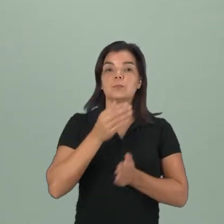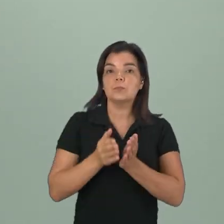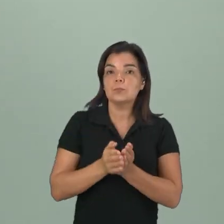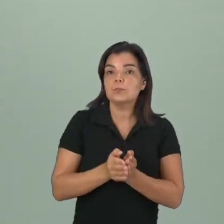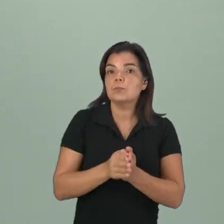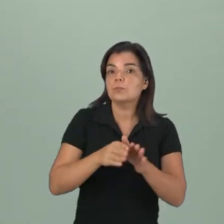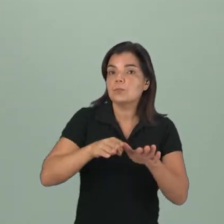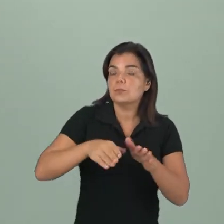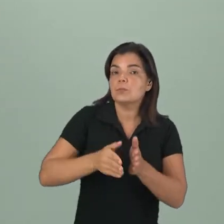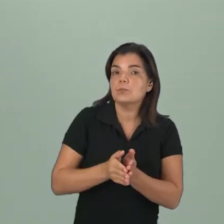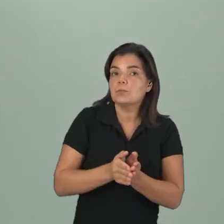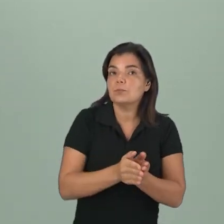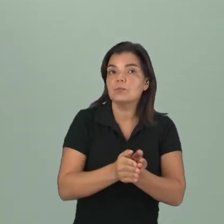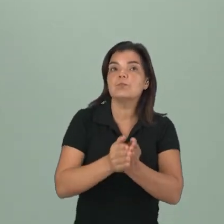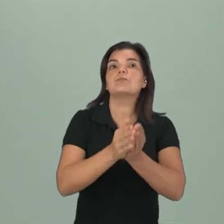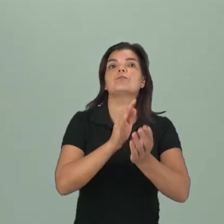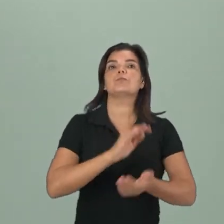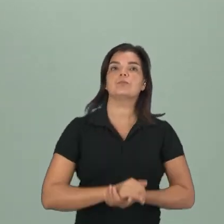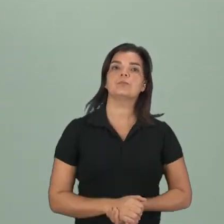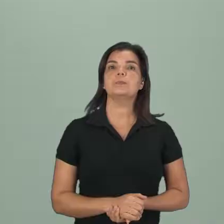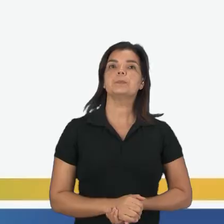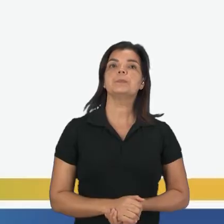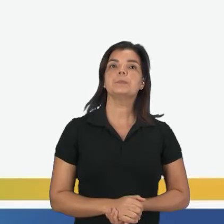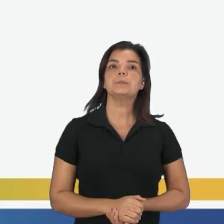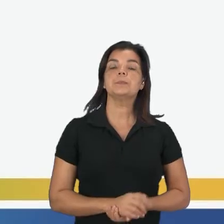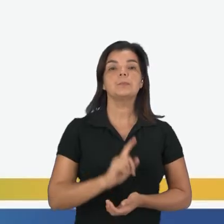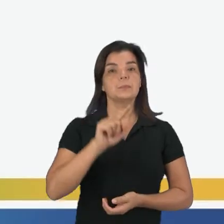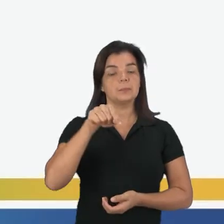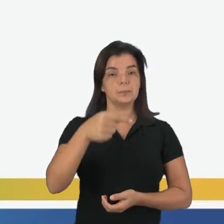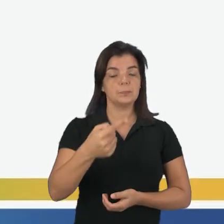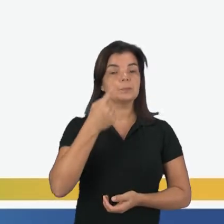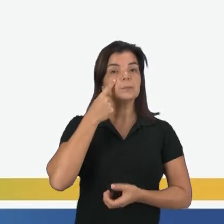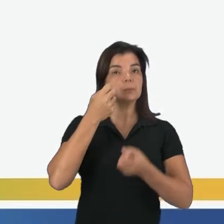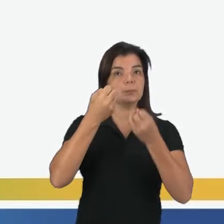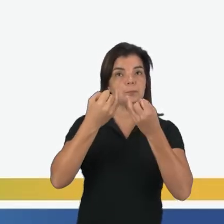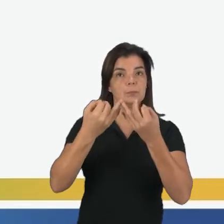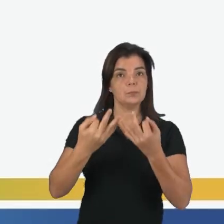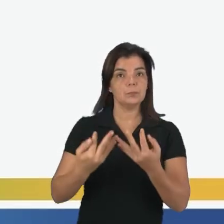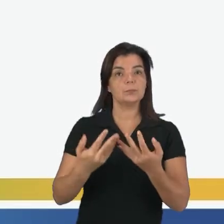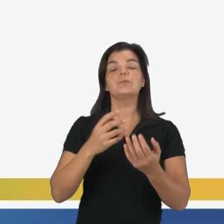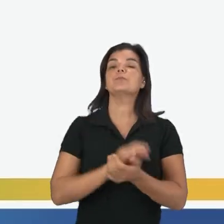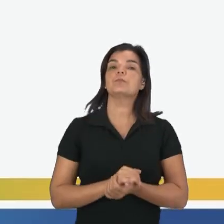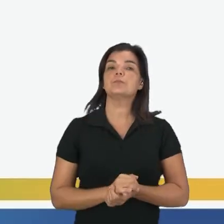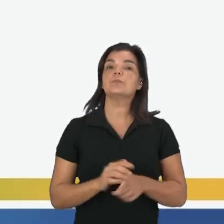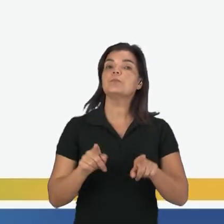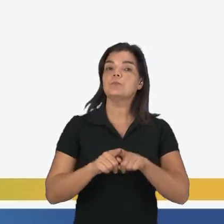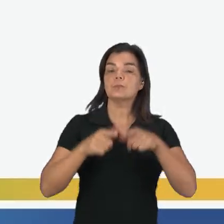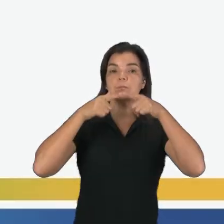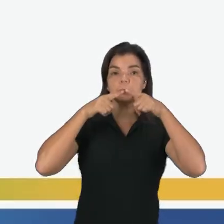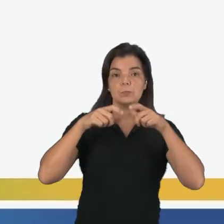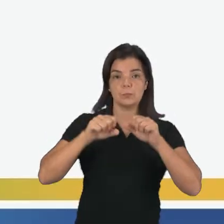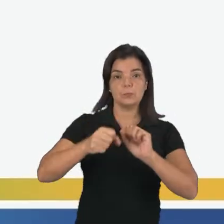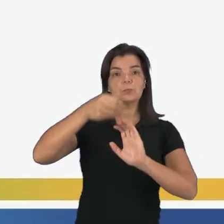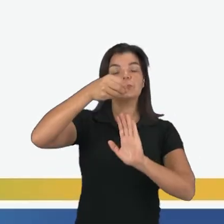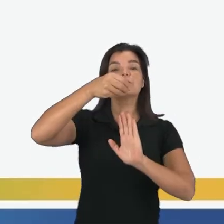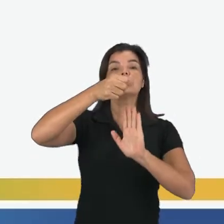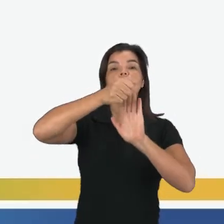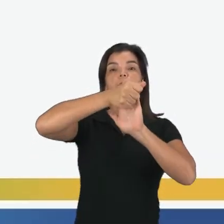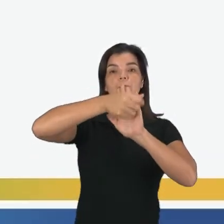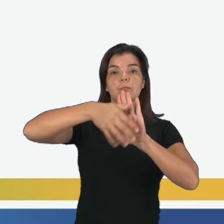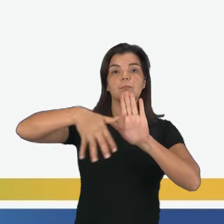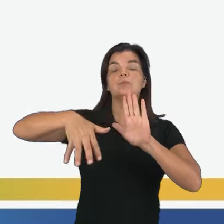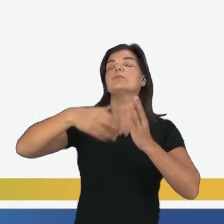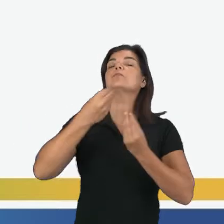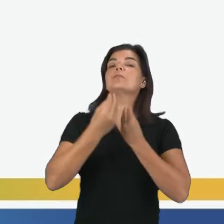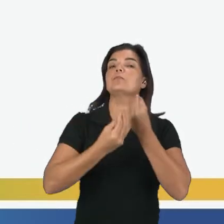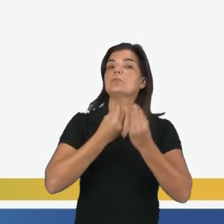Ribeirinho, Jiquiriçá, Bahia. E depois a gente vai falar sobre as figuras de linguagem dentro desse texto, como